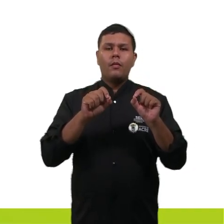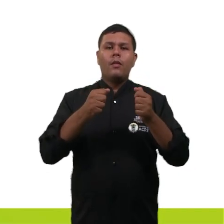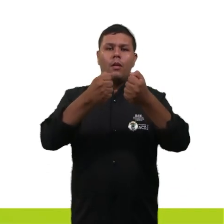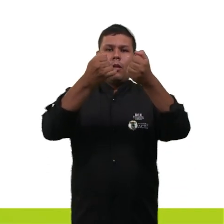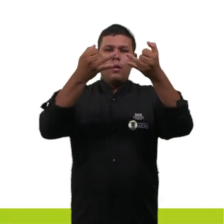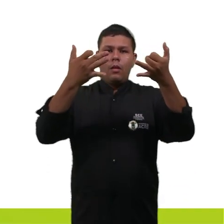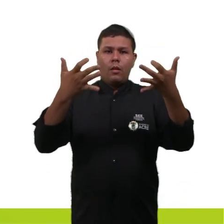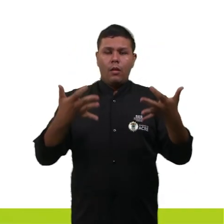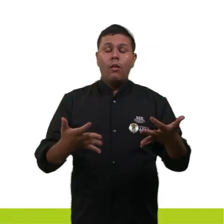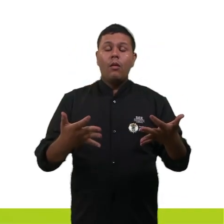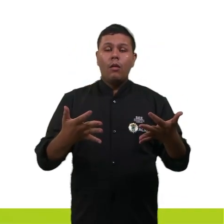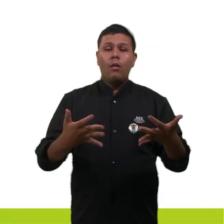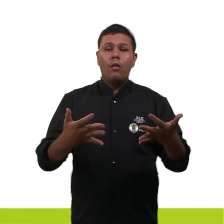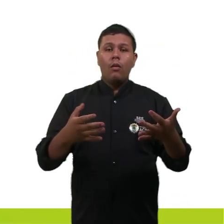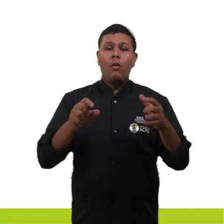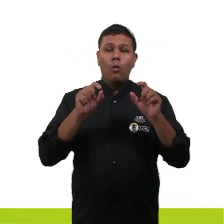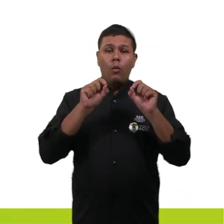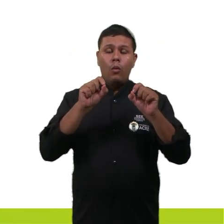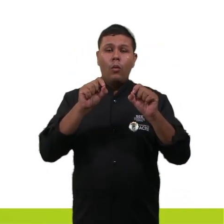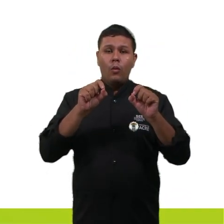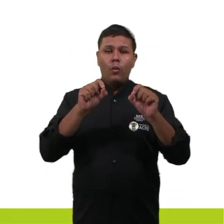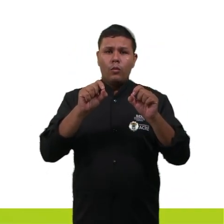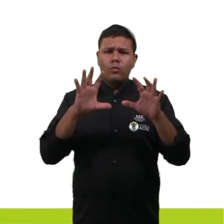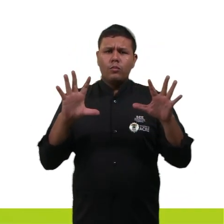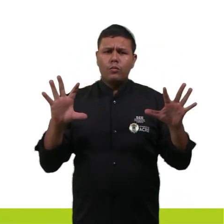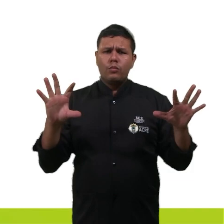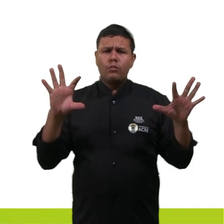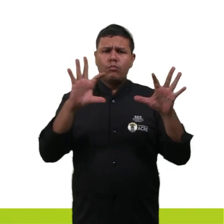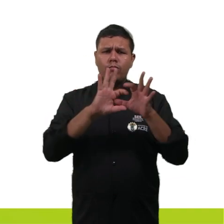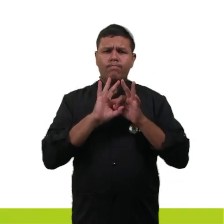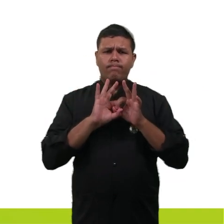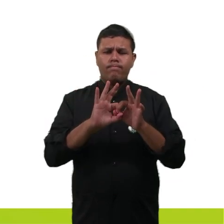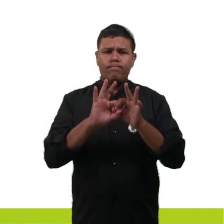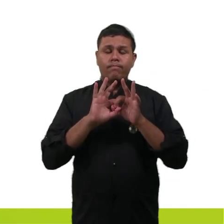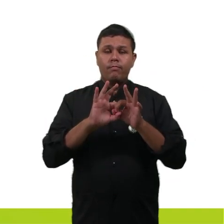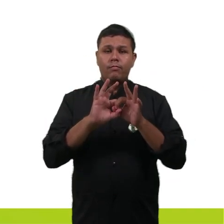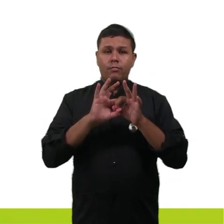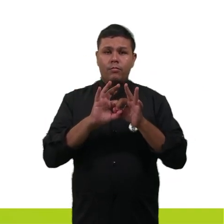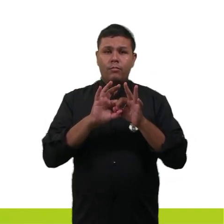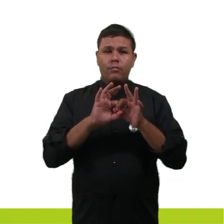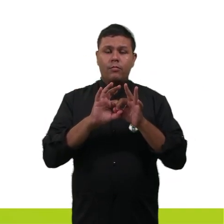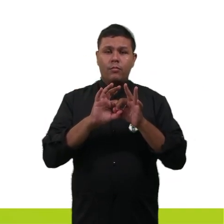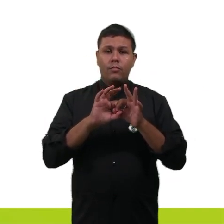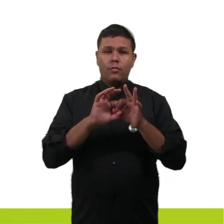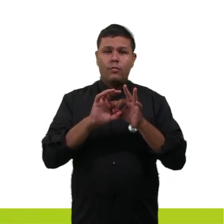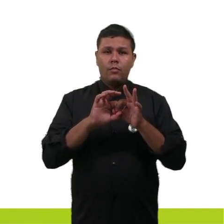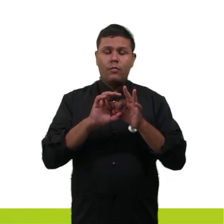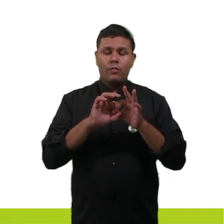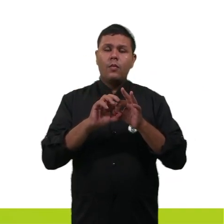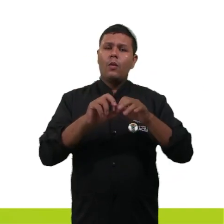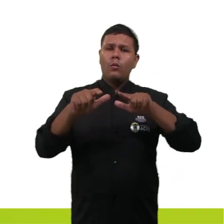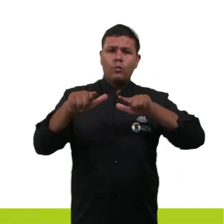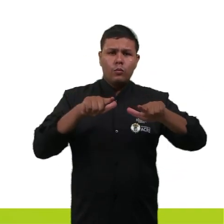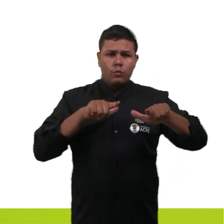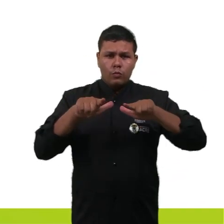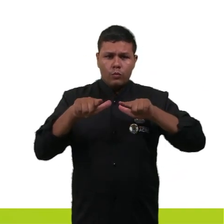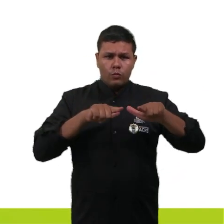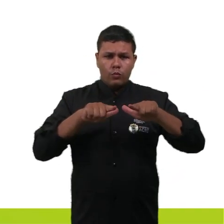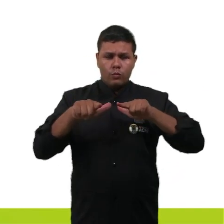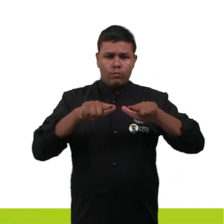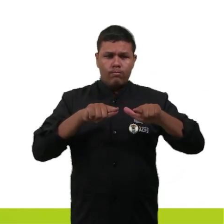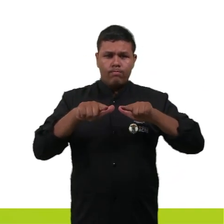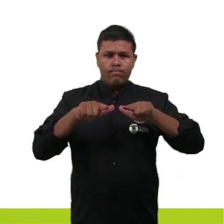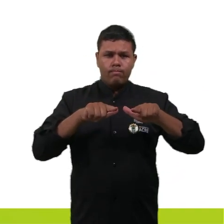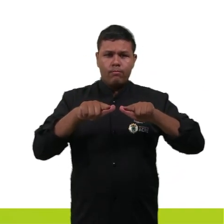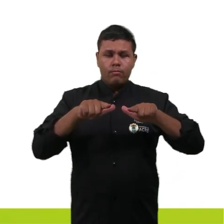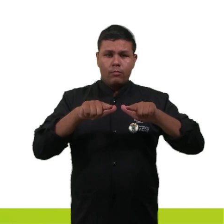como aquele que reúne todas as atividades referentes aí aos serviços